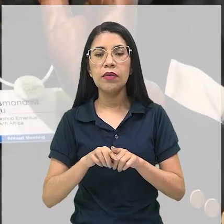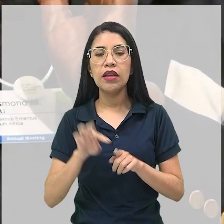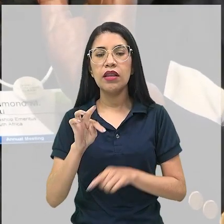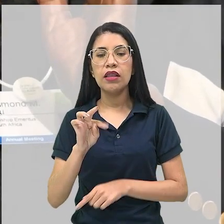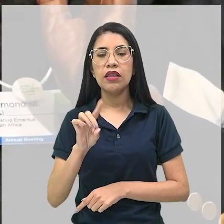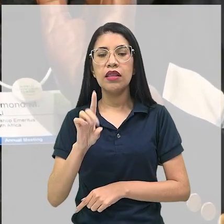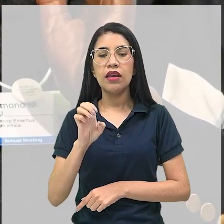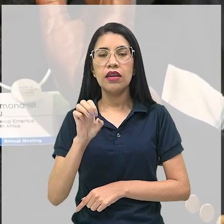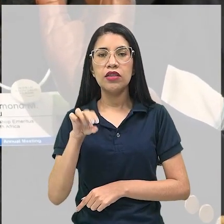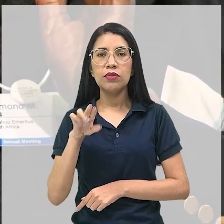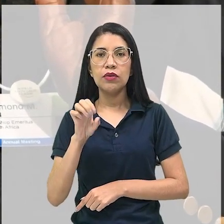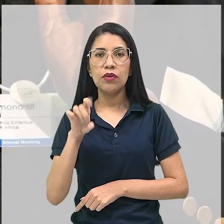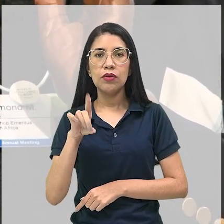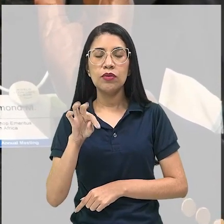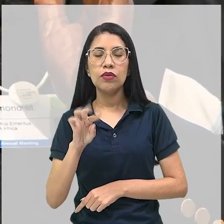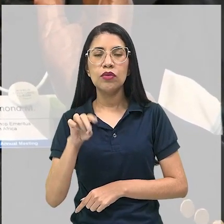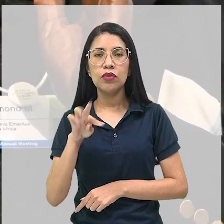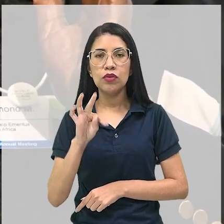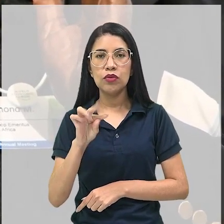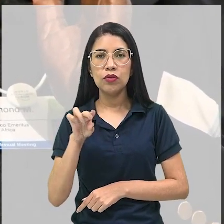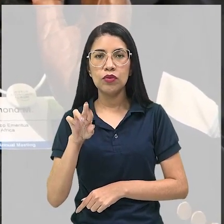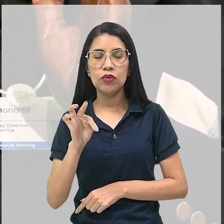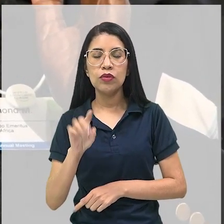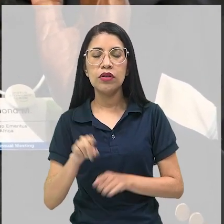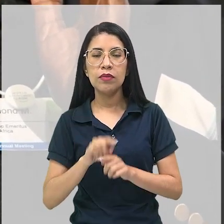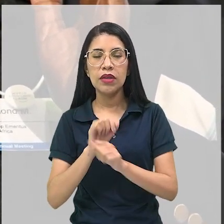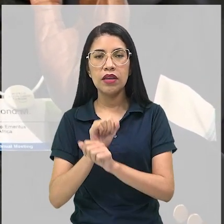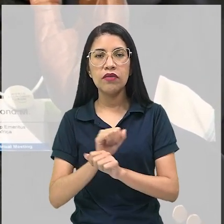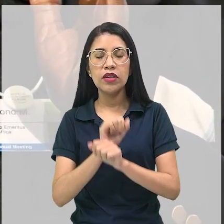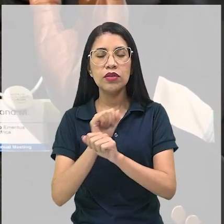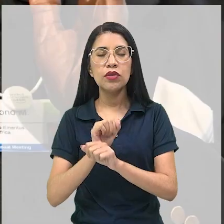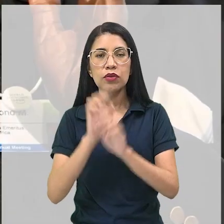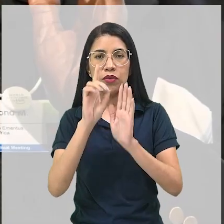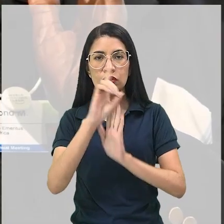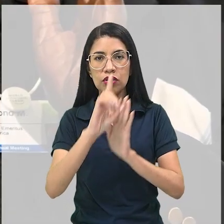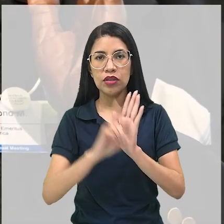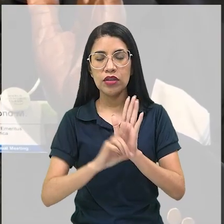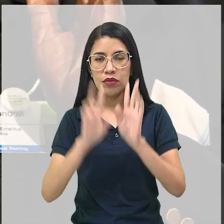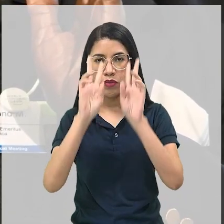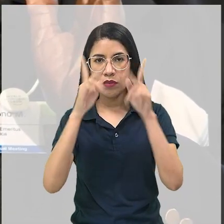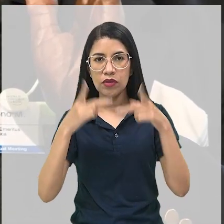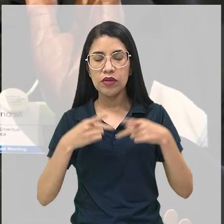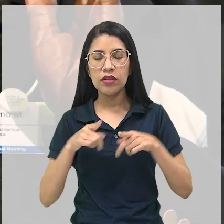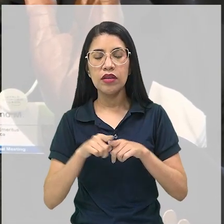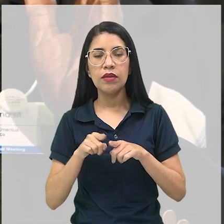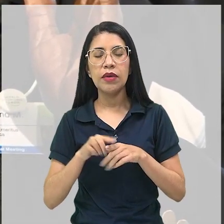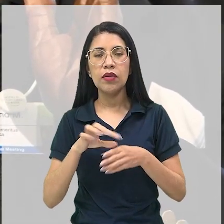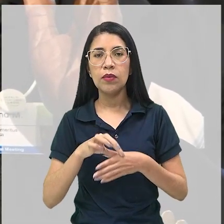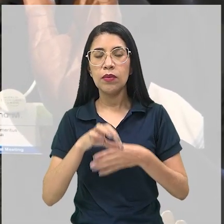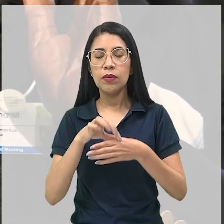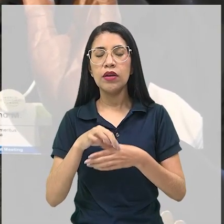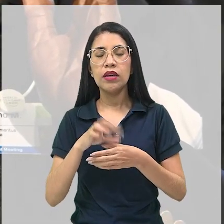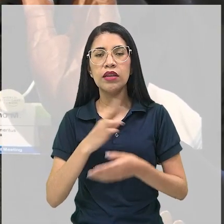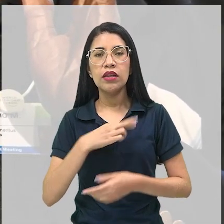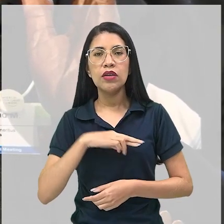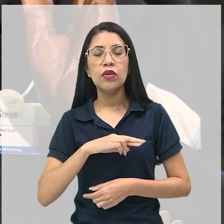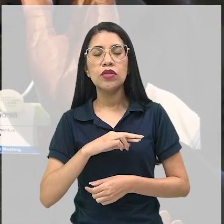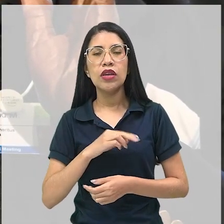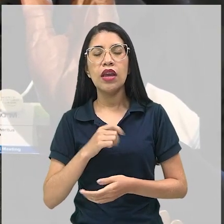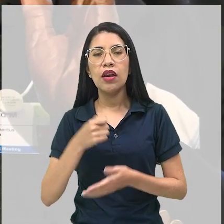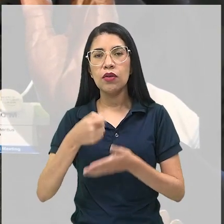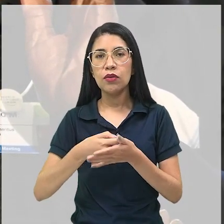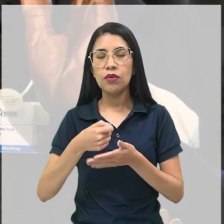arcebispo anglicano sul-africano e defensor dos direitos humanos, usou sua posição religiosa para combater o